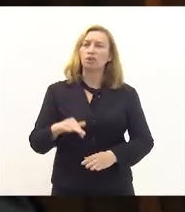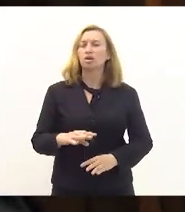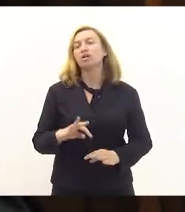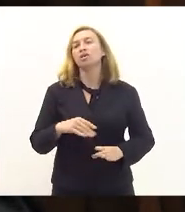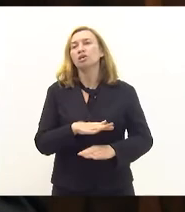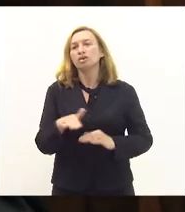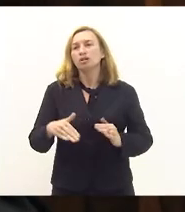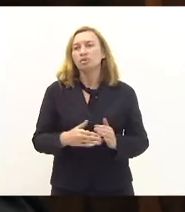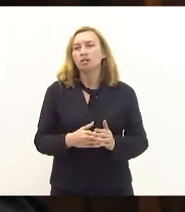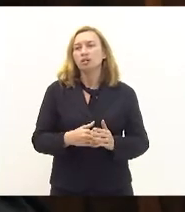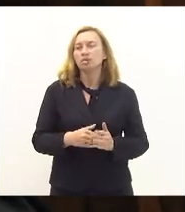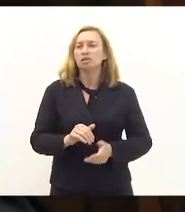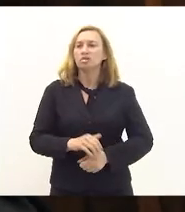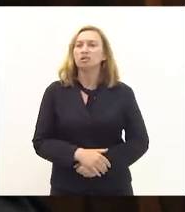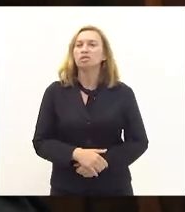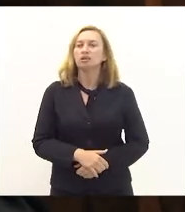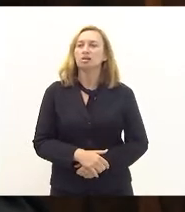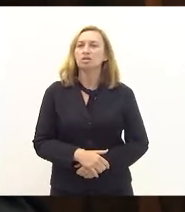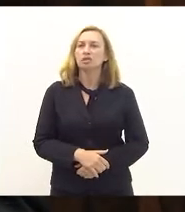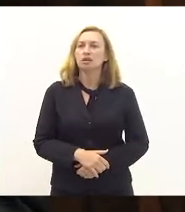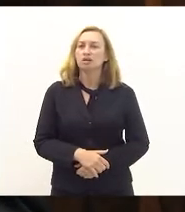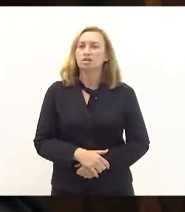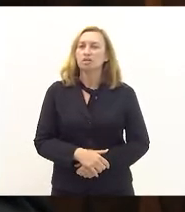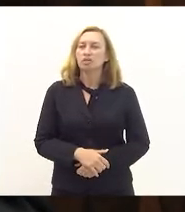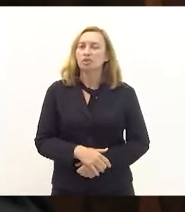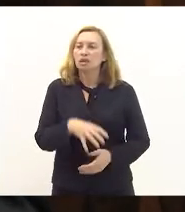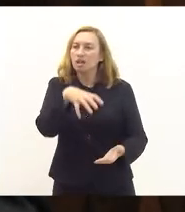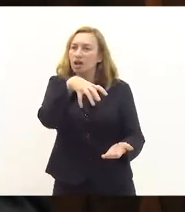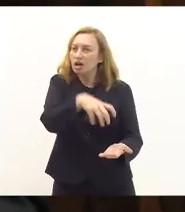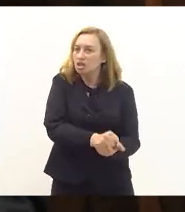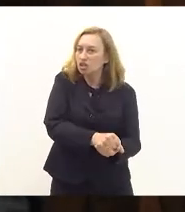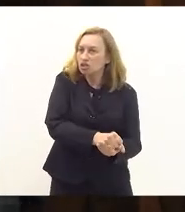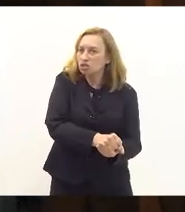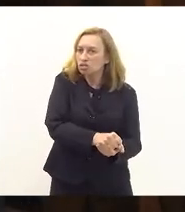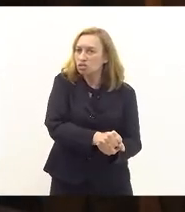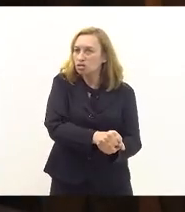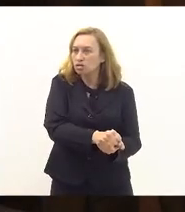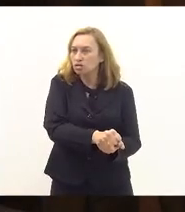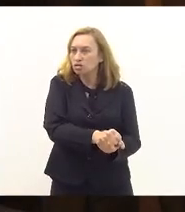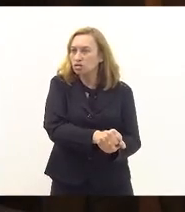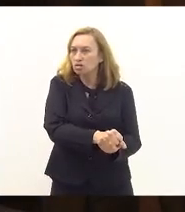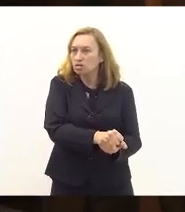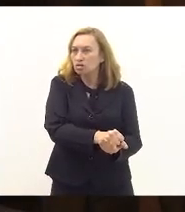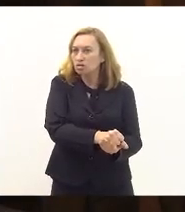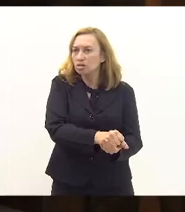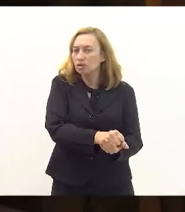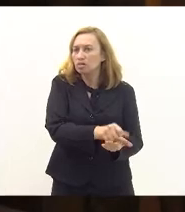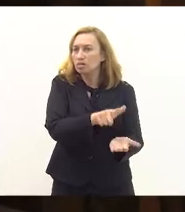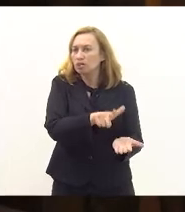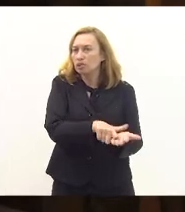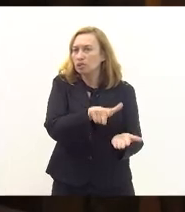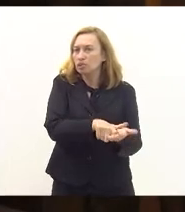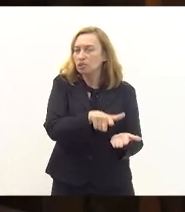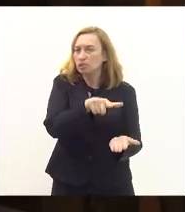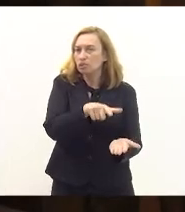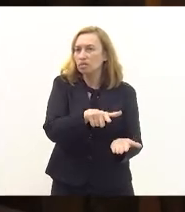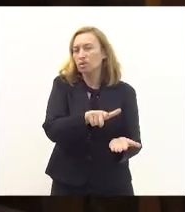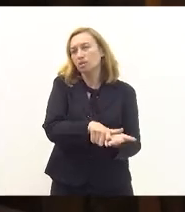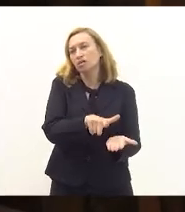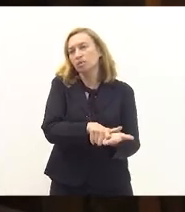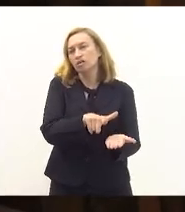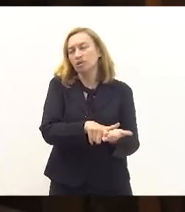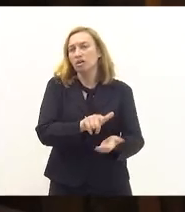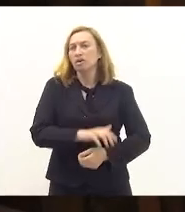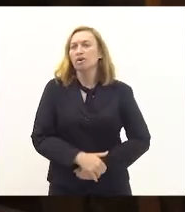as fichas de registro do DOPS, do Departamento de Ordem Política e Social, que